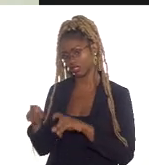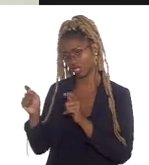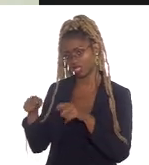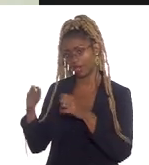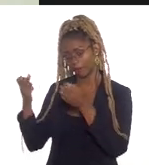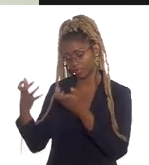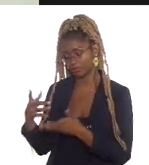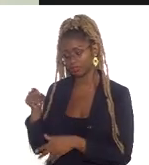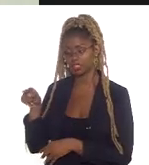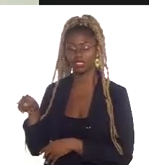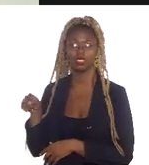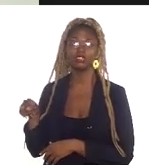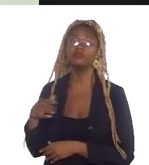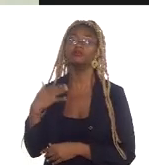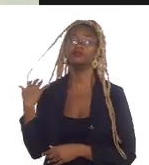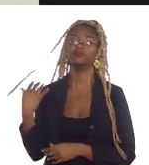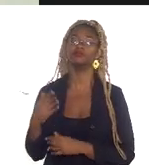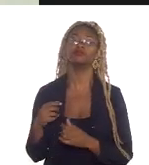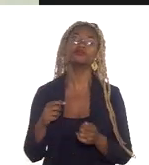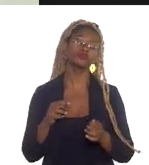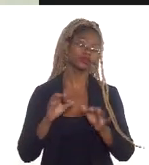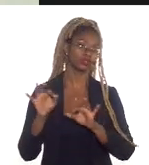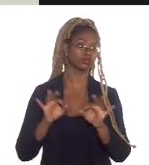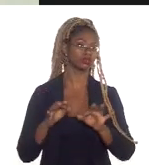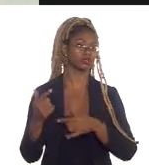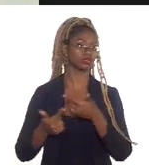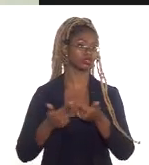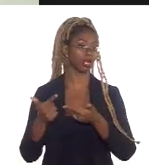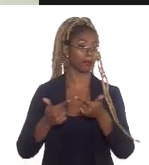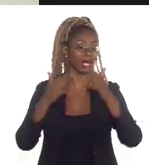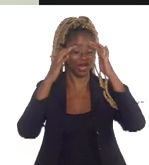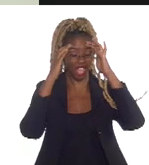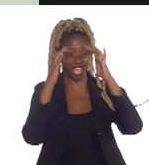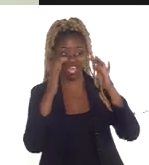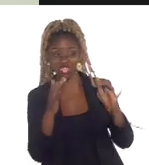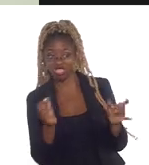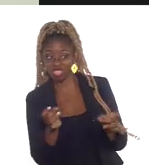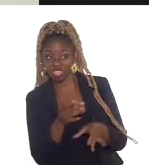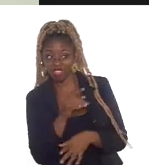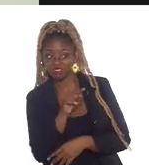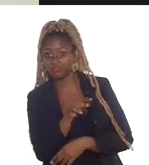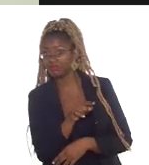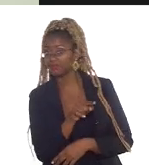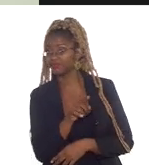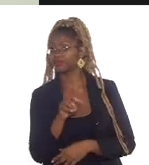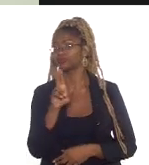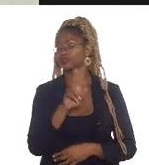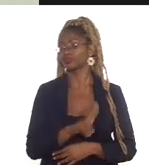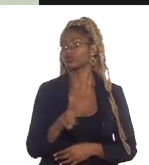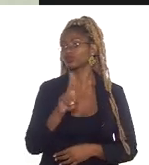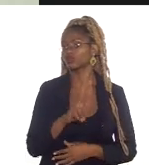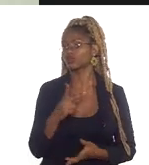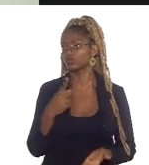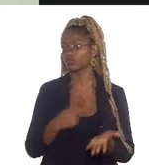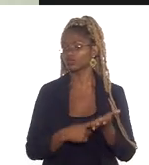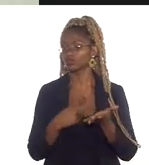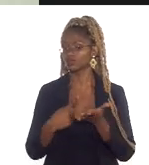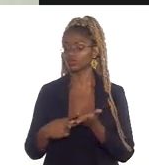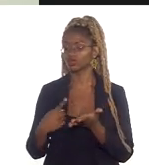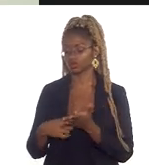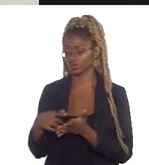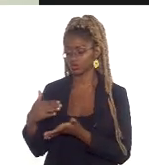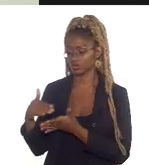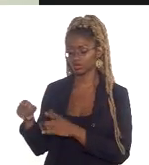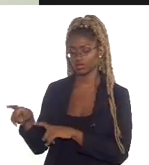isso, se o plano de trabalho foi cumprido, se o uso, ou seja, do combinado entre